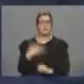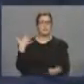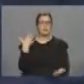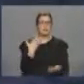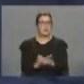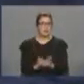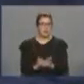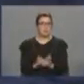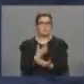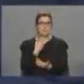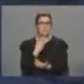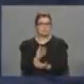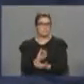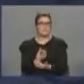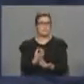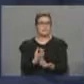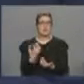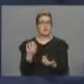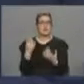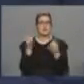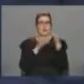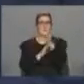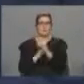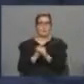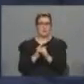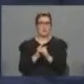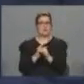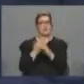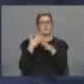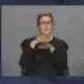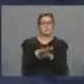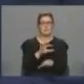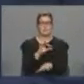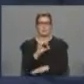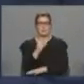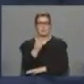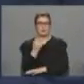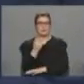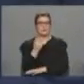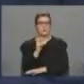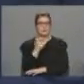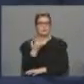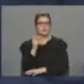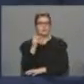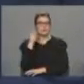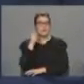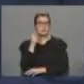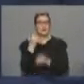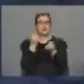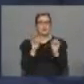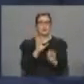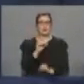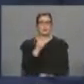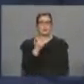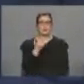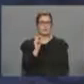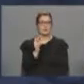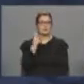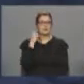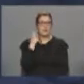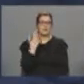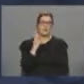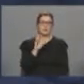opina a integração europeia é de 32 anos e autonomia de 42 fizeram de nove ilhas uma região